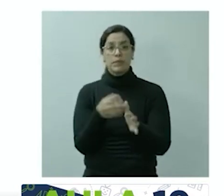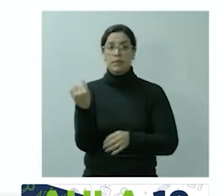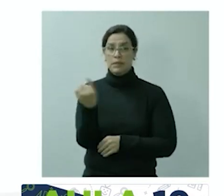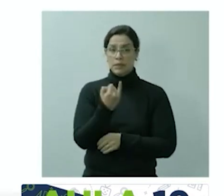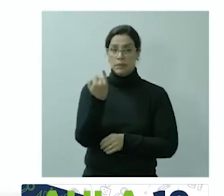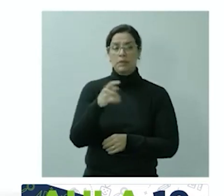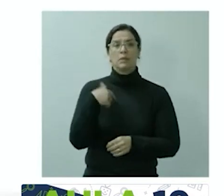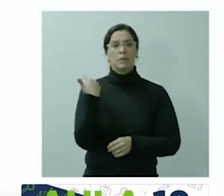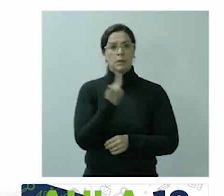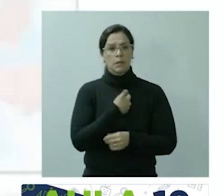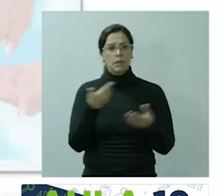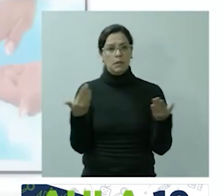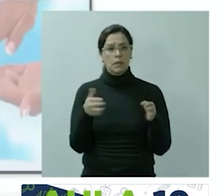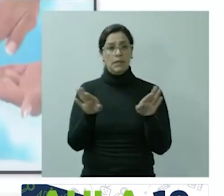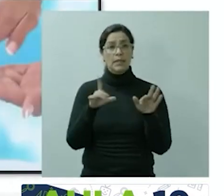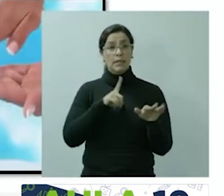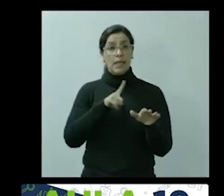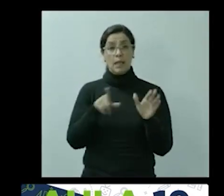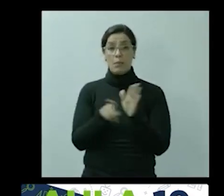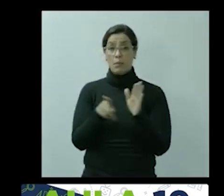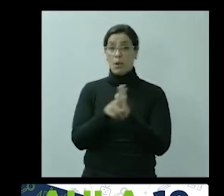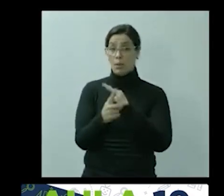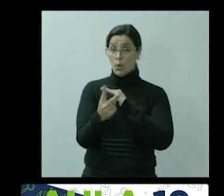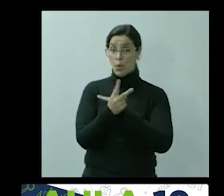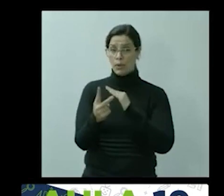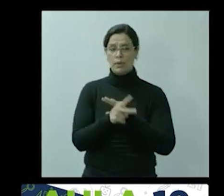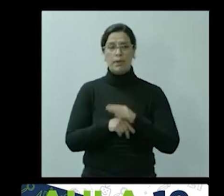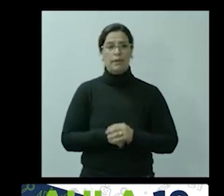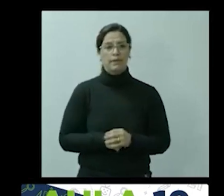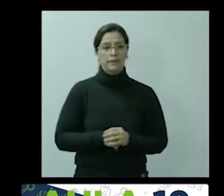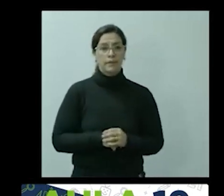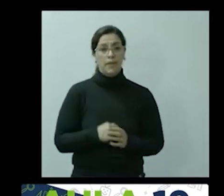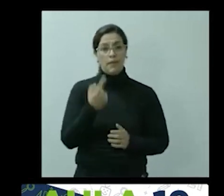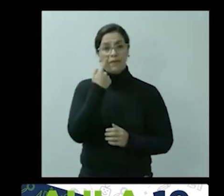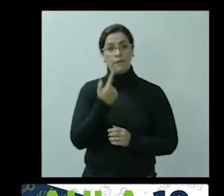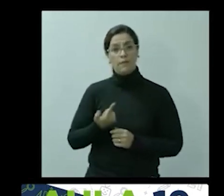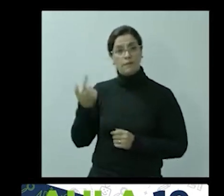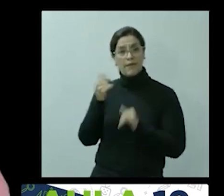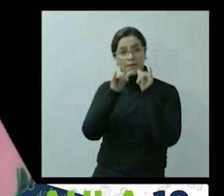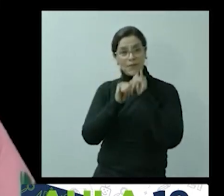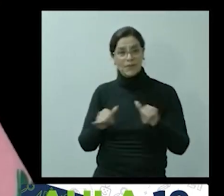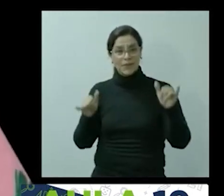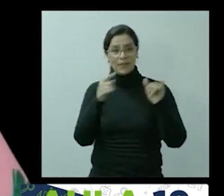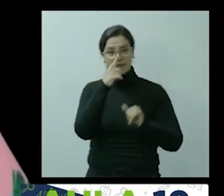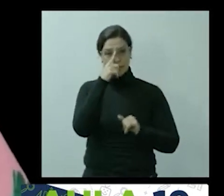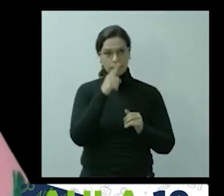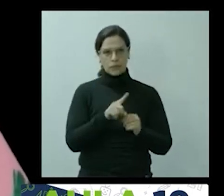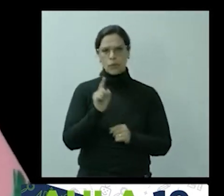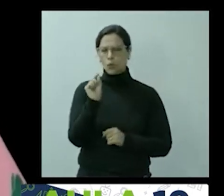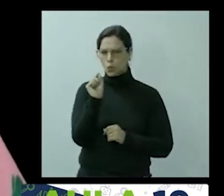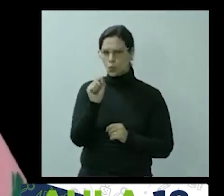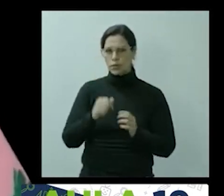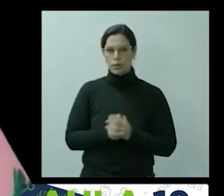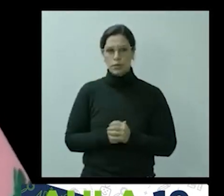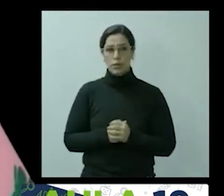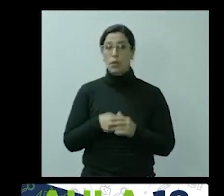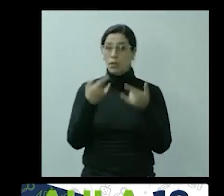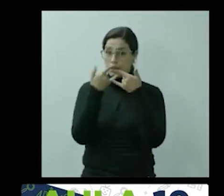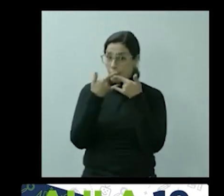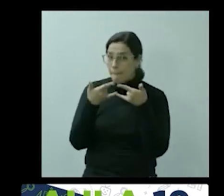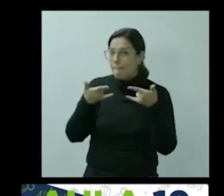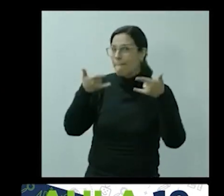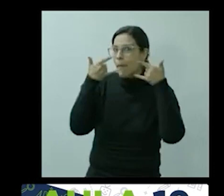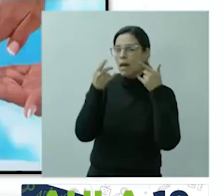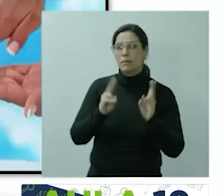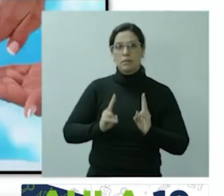muito importante para que a gente possa se proteger. Olha lá o recadinho que nós devemos